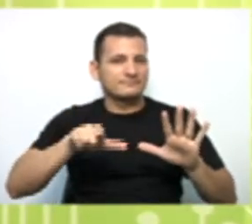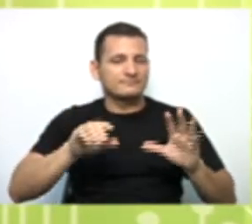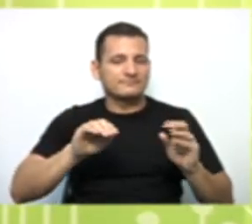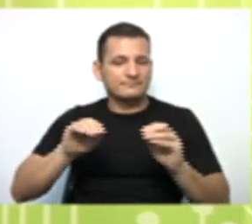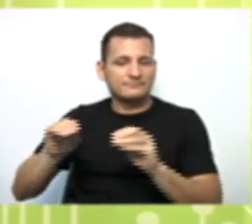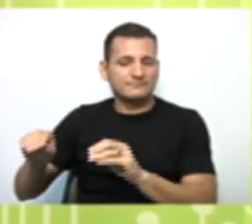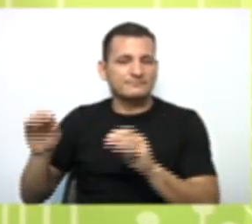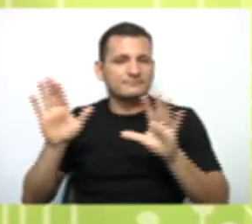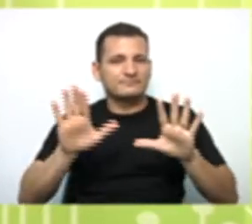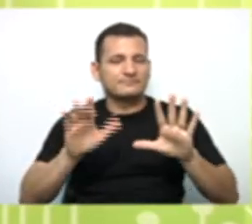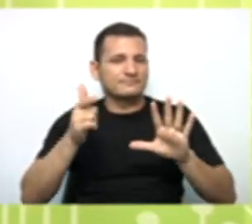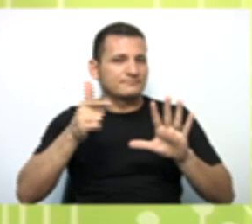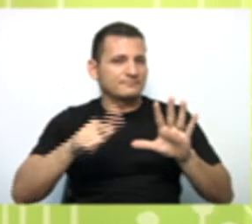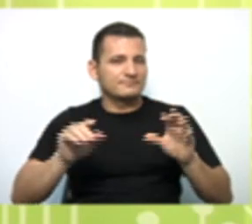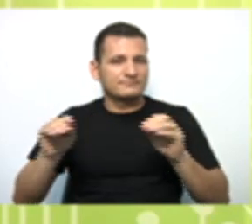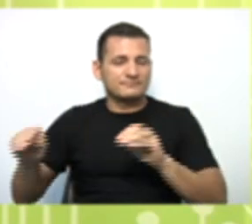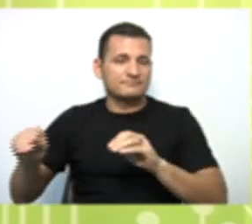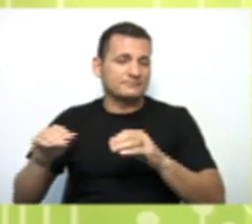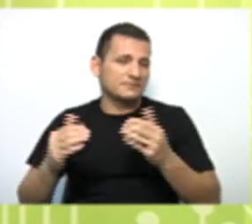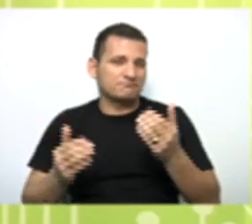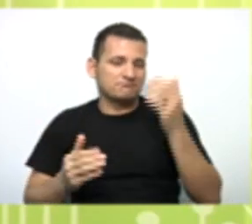10. Não sei se vocês já ficaram